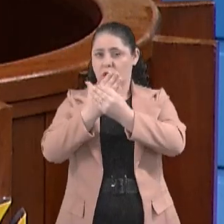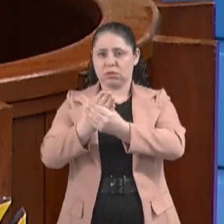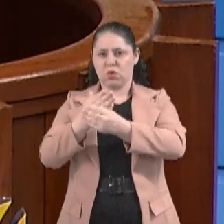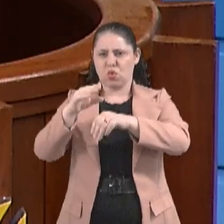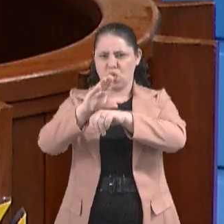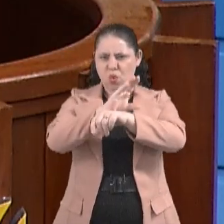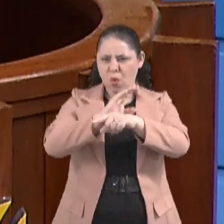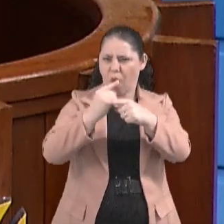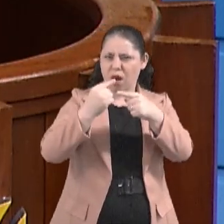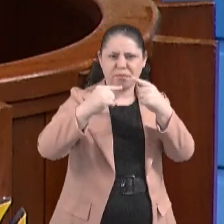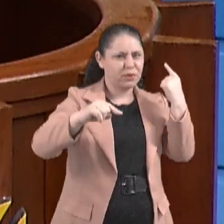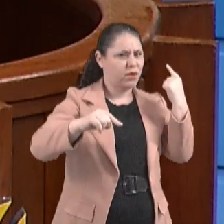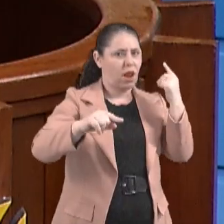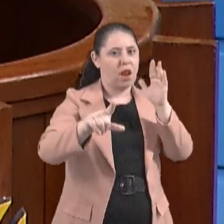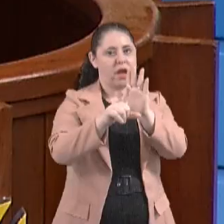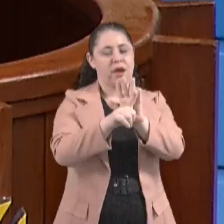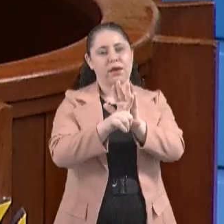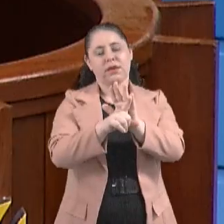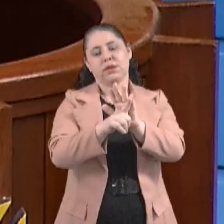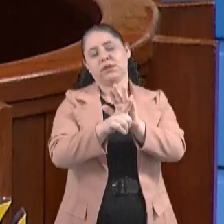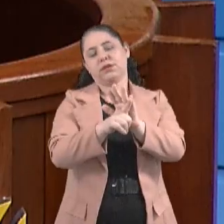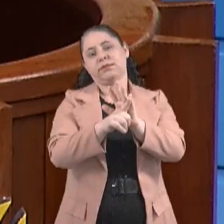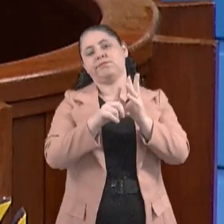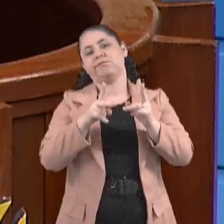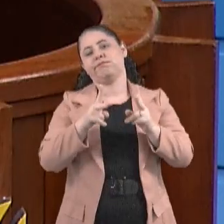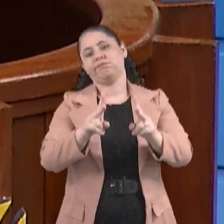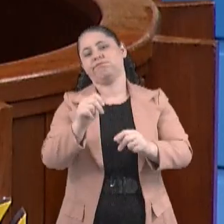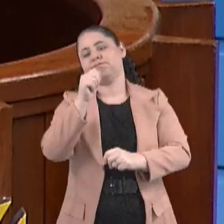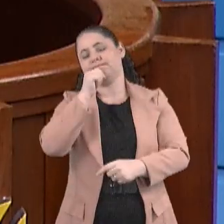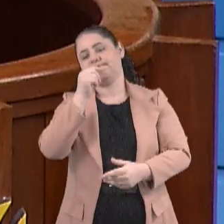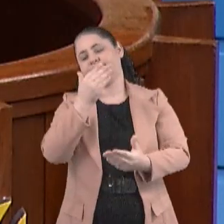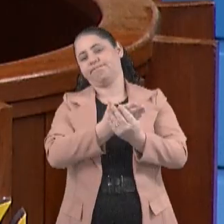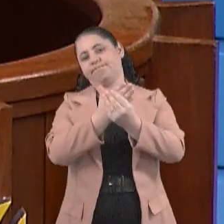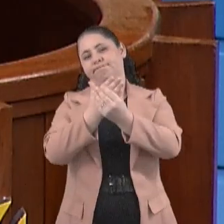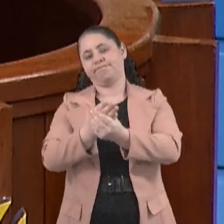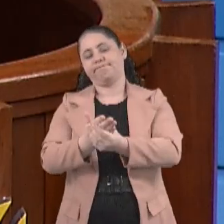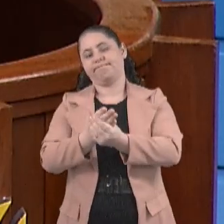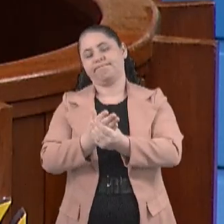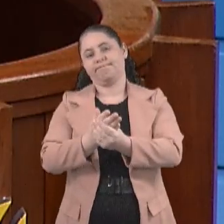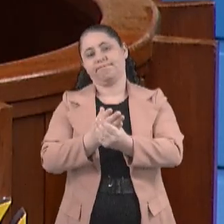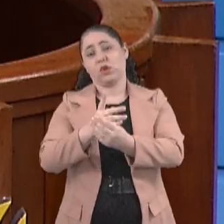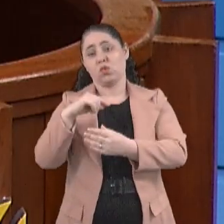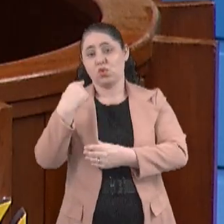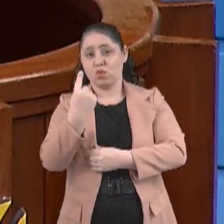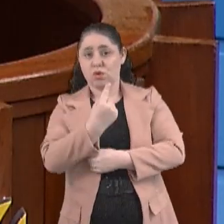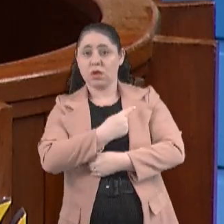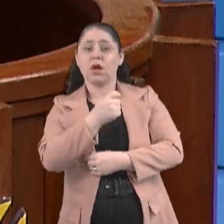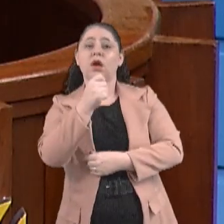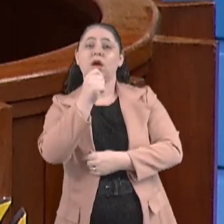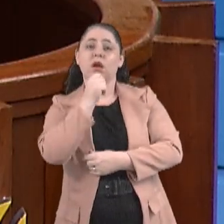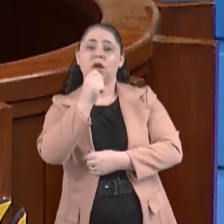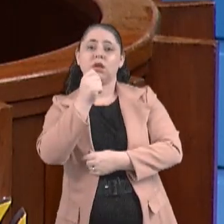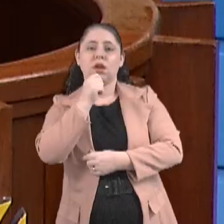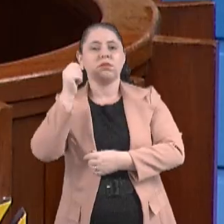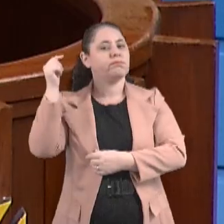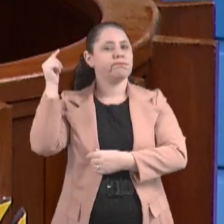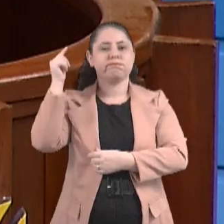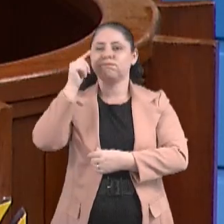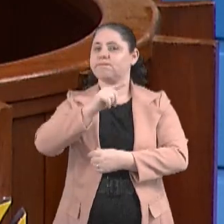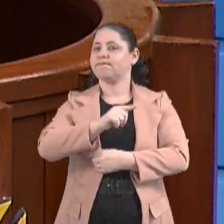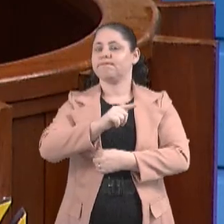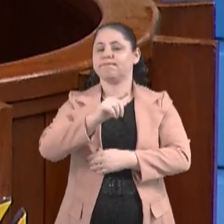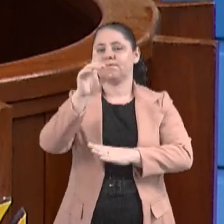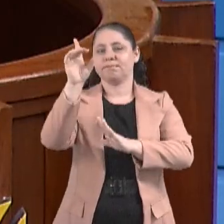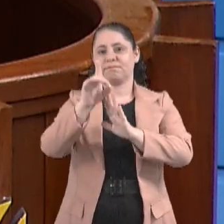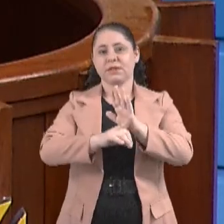inconstitucionalidade dessa lei. E segue ainda em debate. Ou seja, nós ainda não conquistamos o